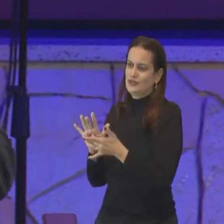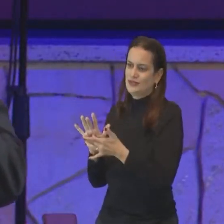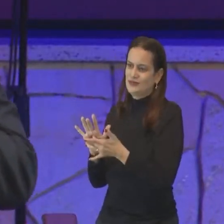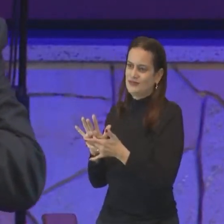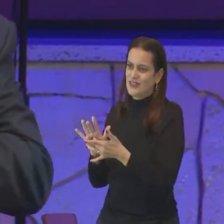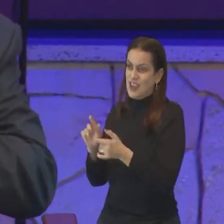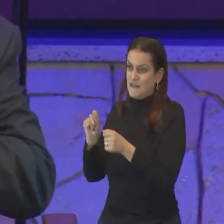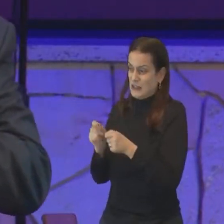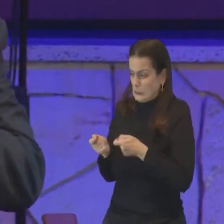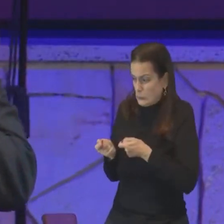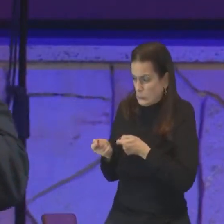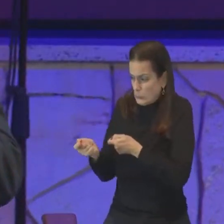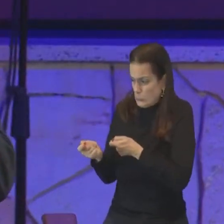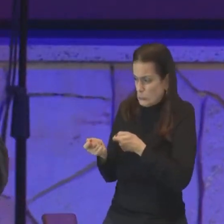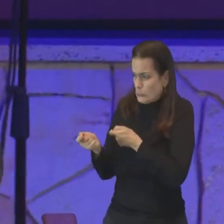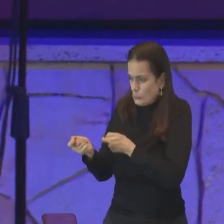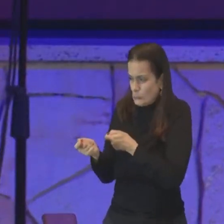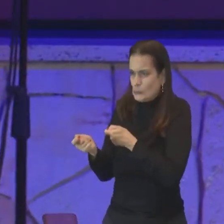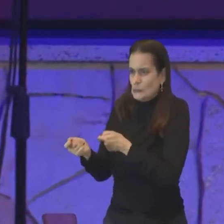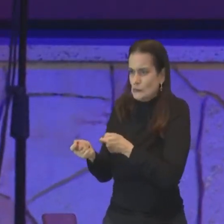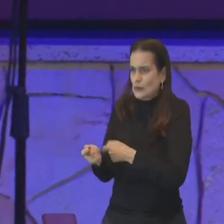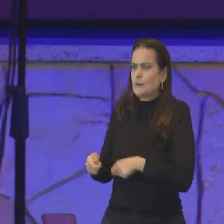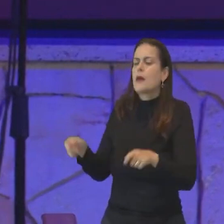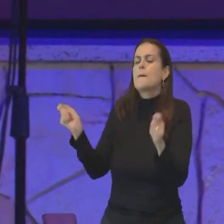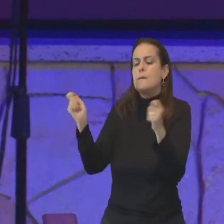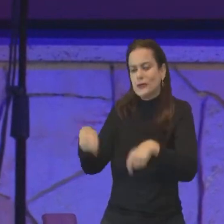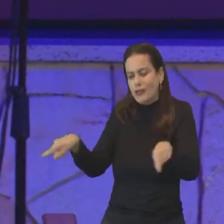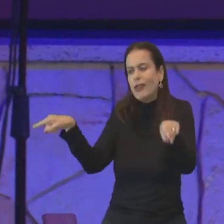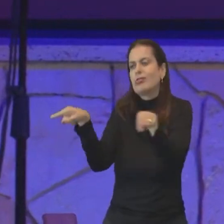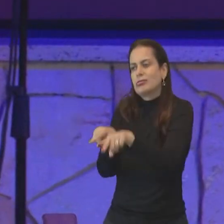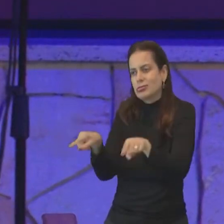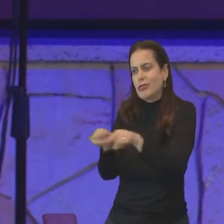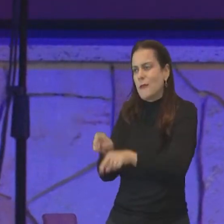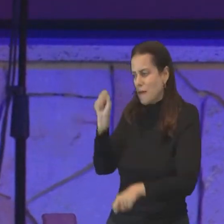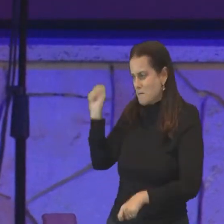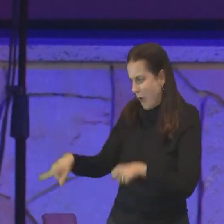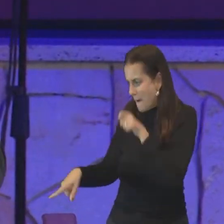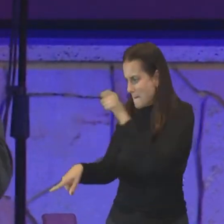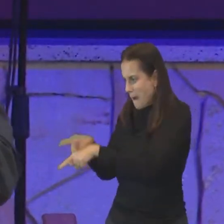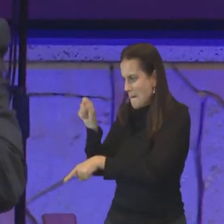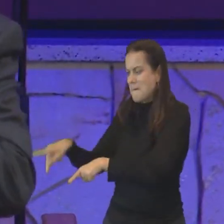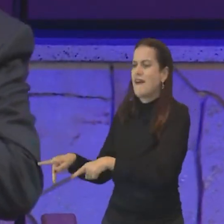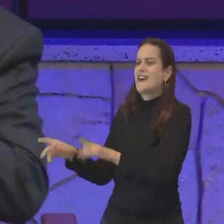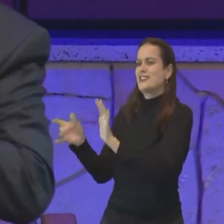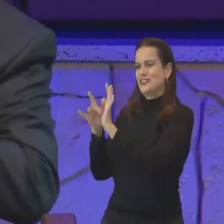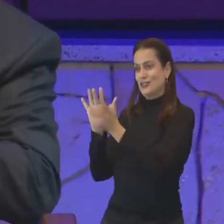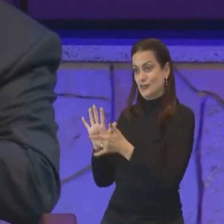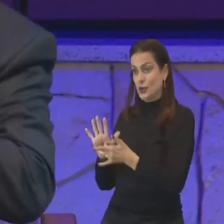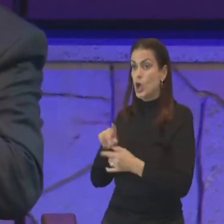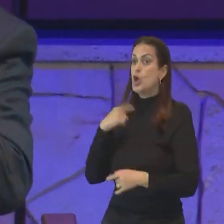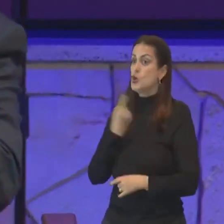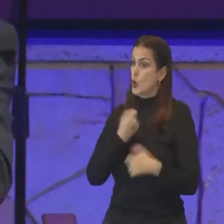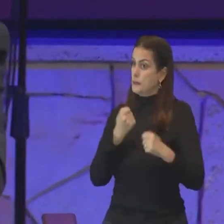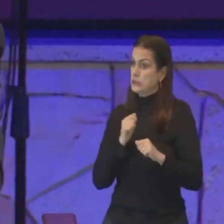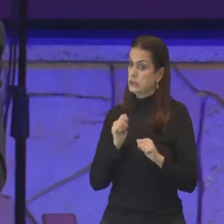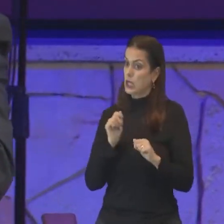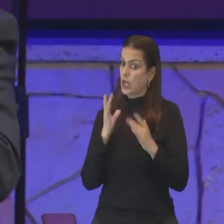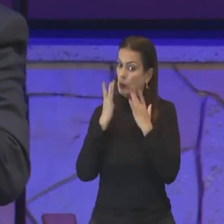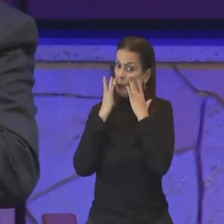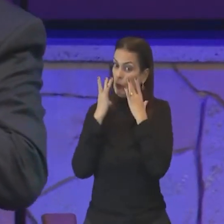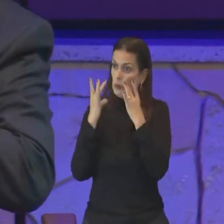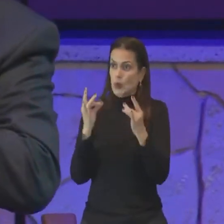a Jesus para terem de que o acusar. Amados, como nós precisamos ter cuidado com as intenções do